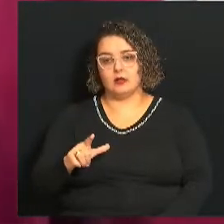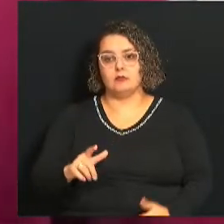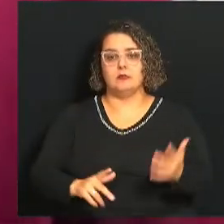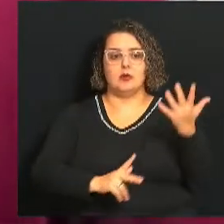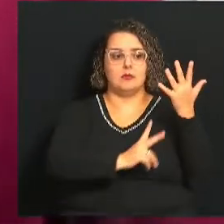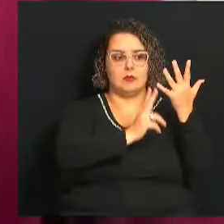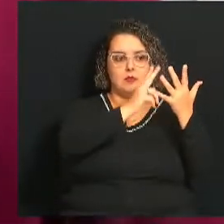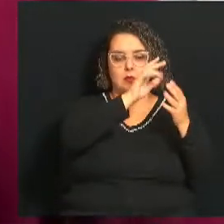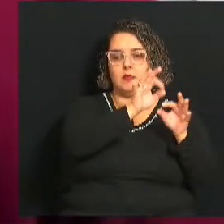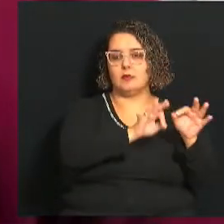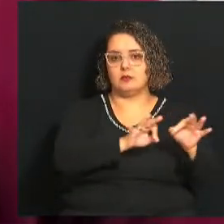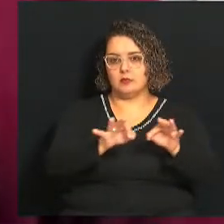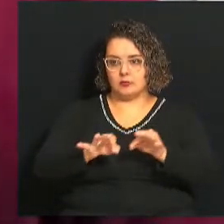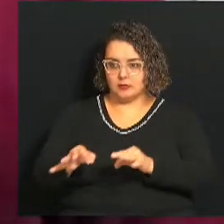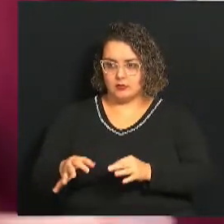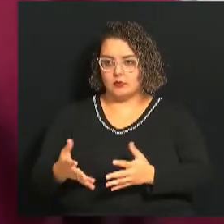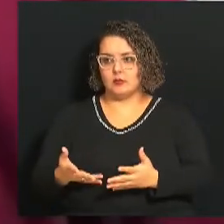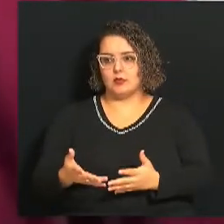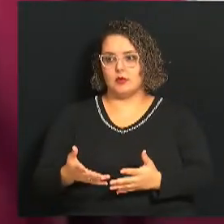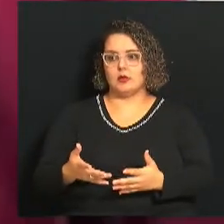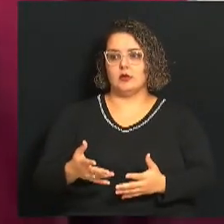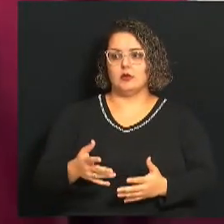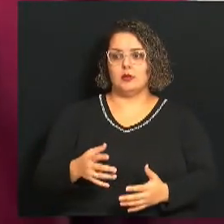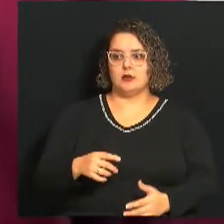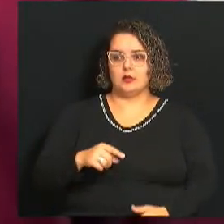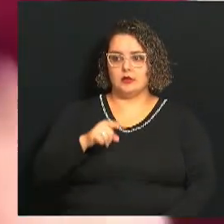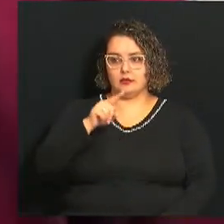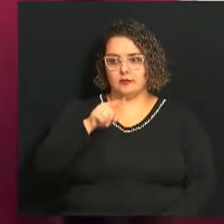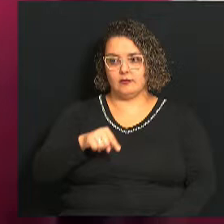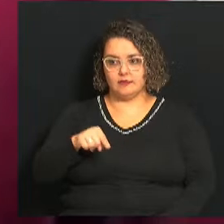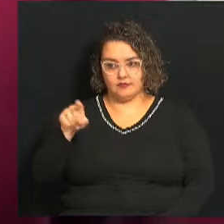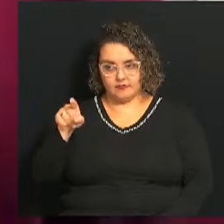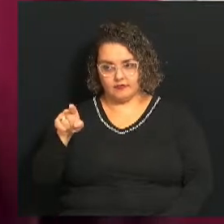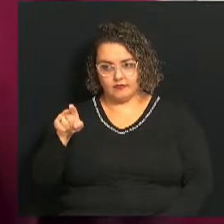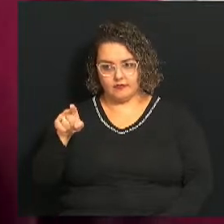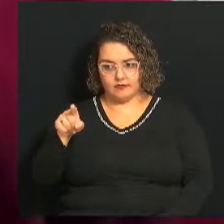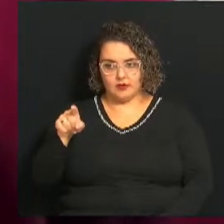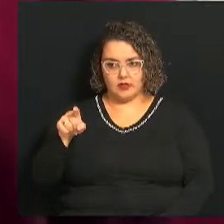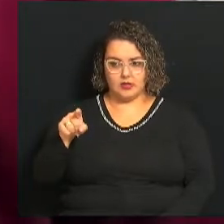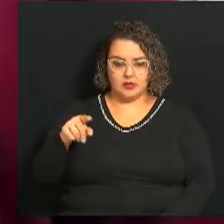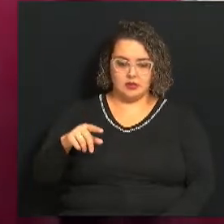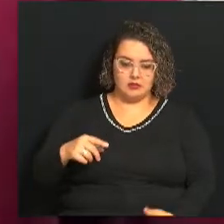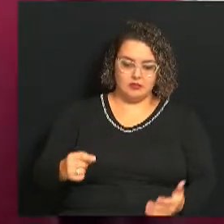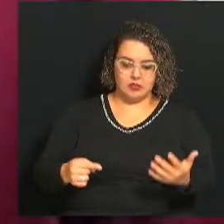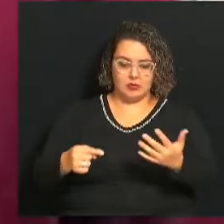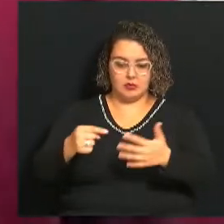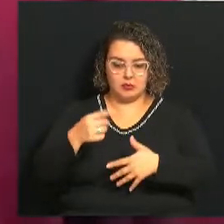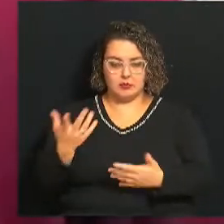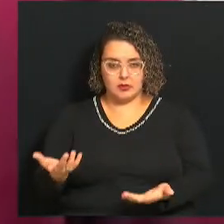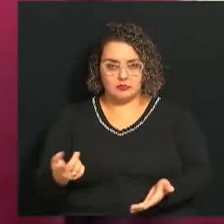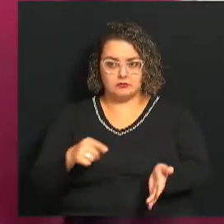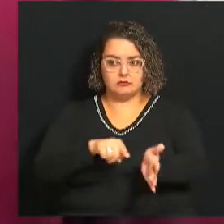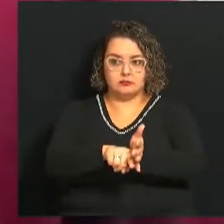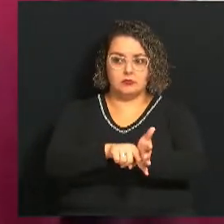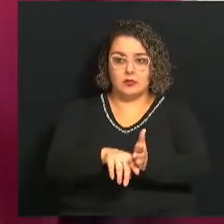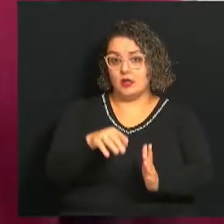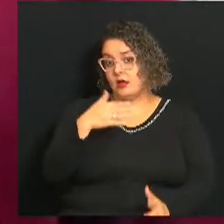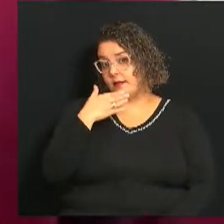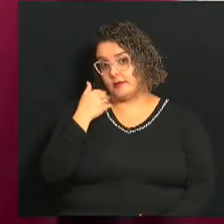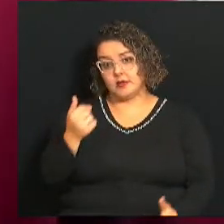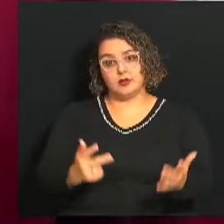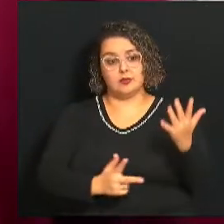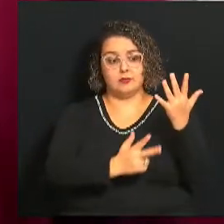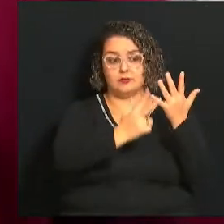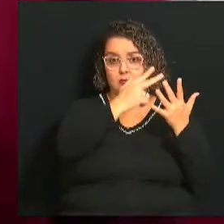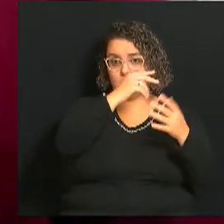planejada. Ela promove uma poda em V, né, que às vezes é questionada, é combatida, mas é a melhor poda que os nossos